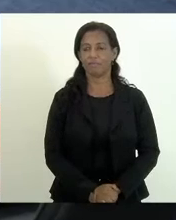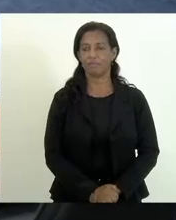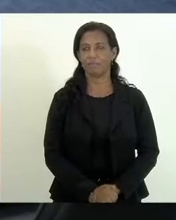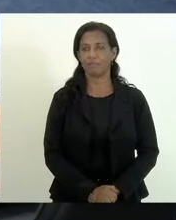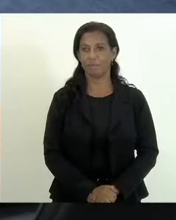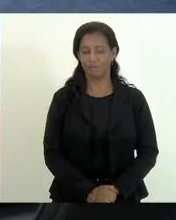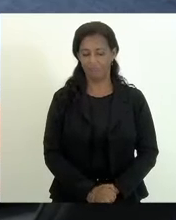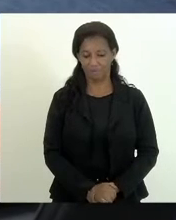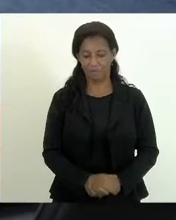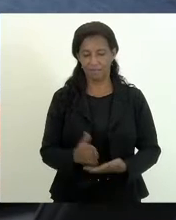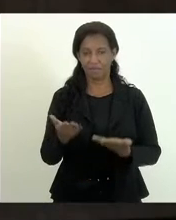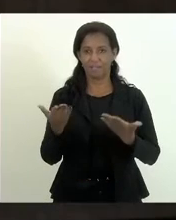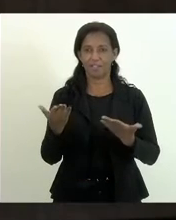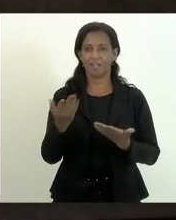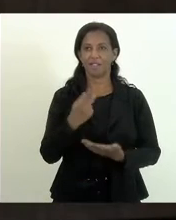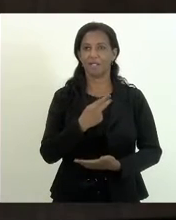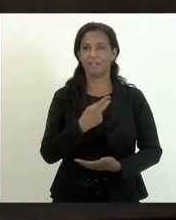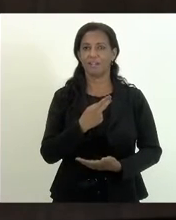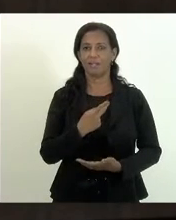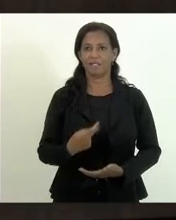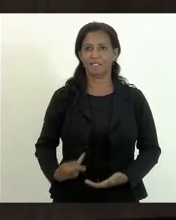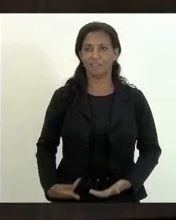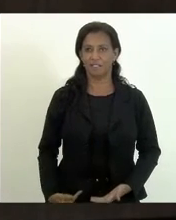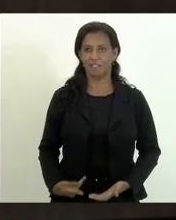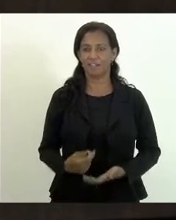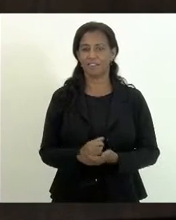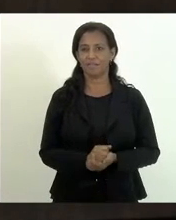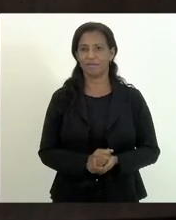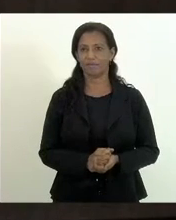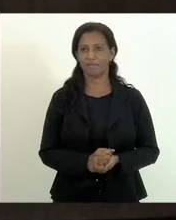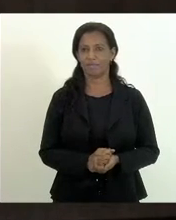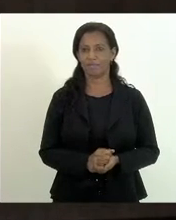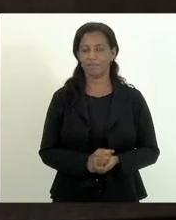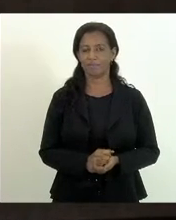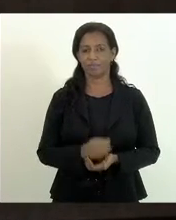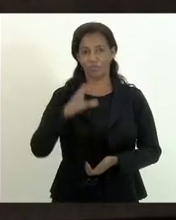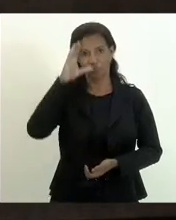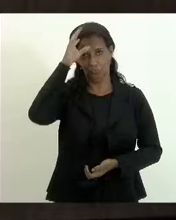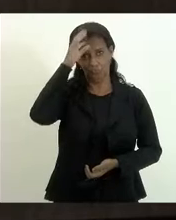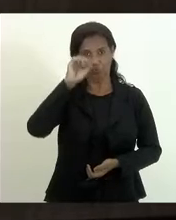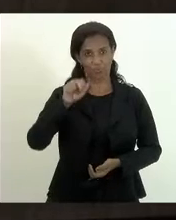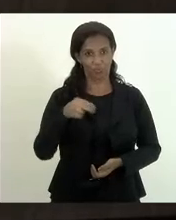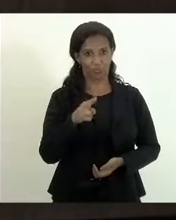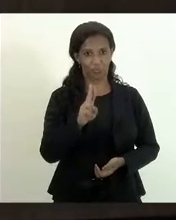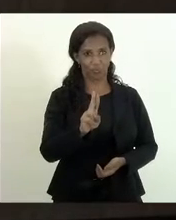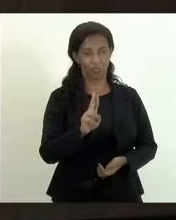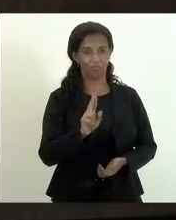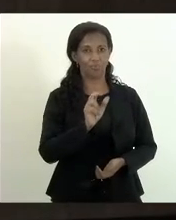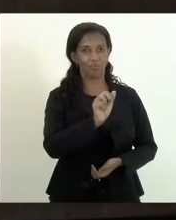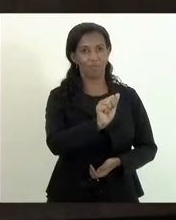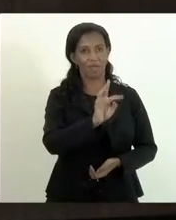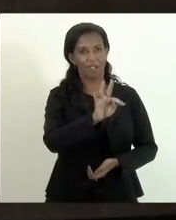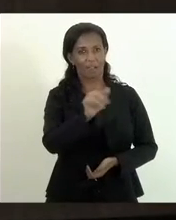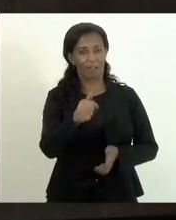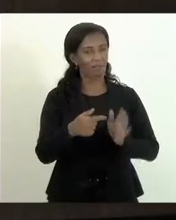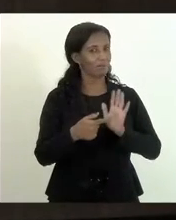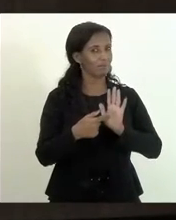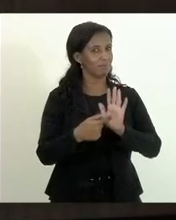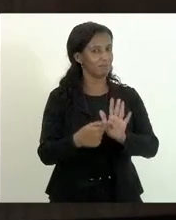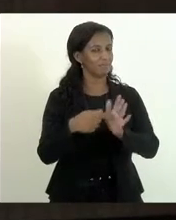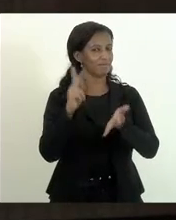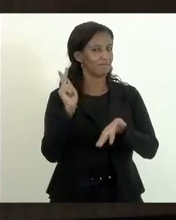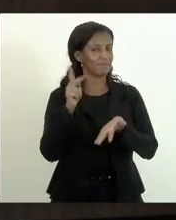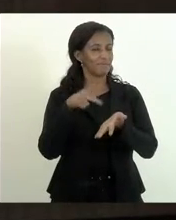senhora presidente a deputada tia Ju a ata reflete com